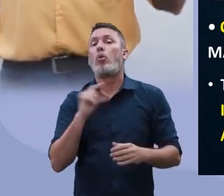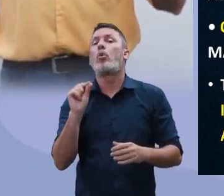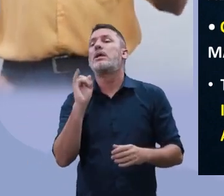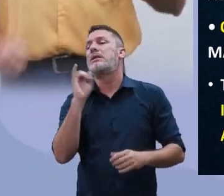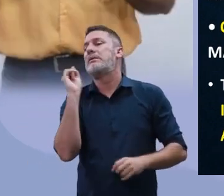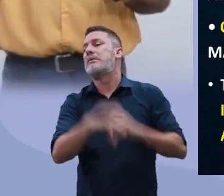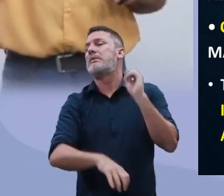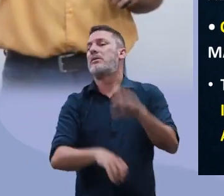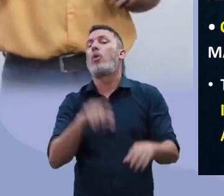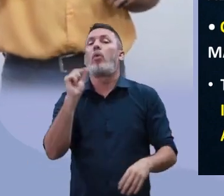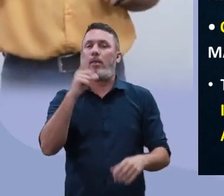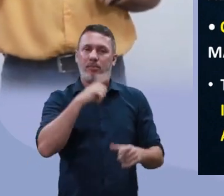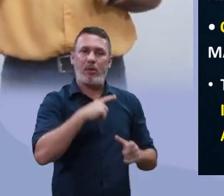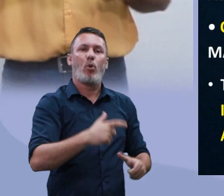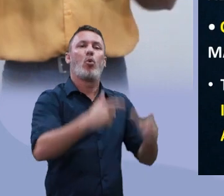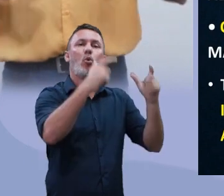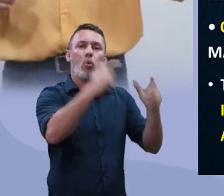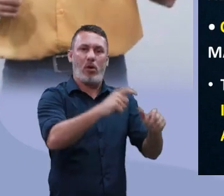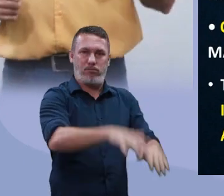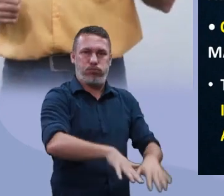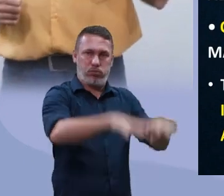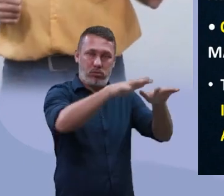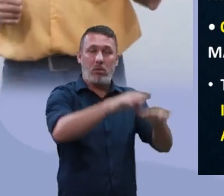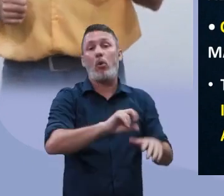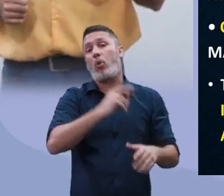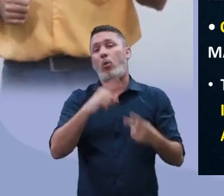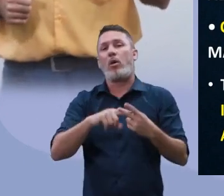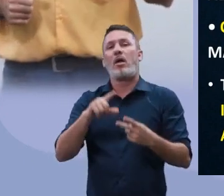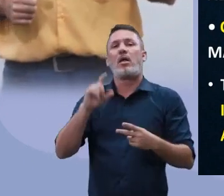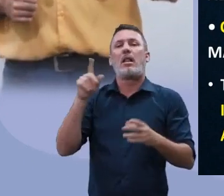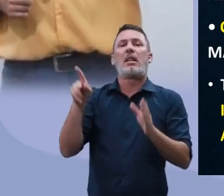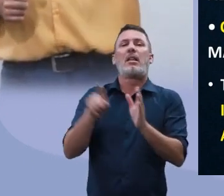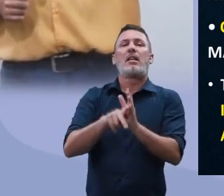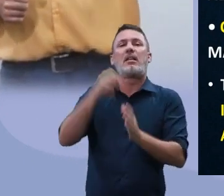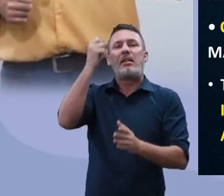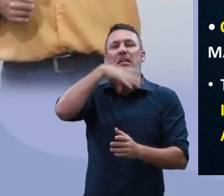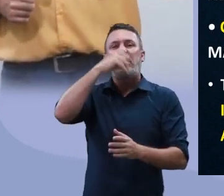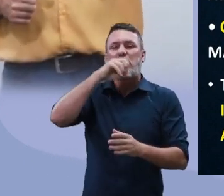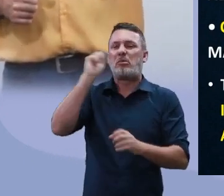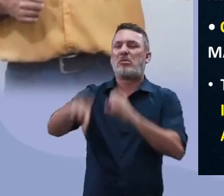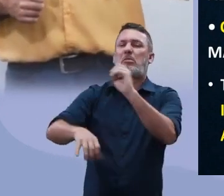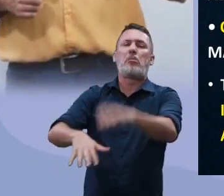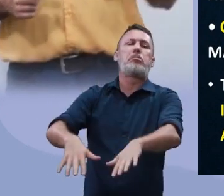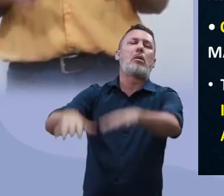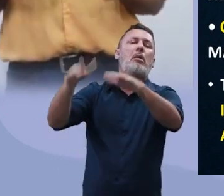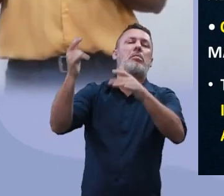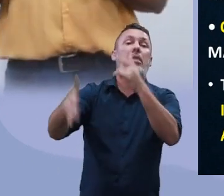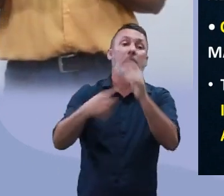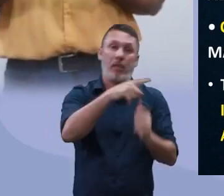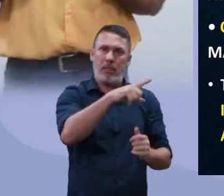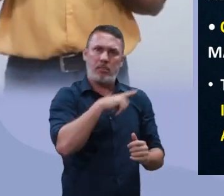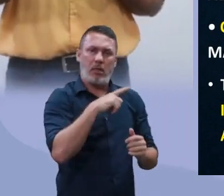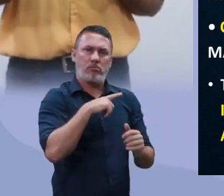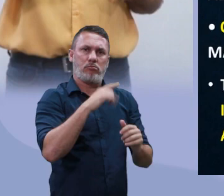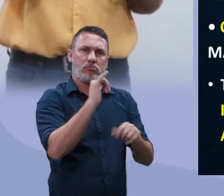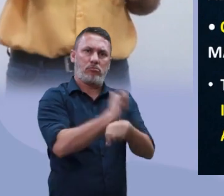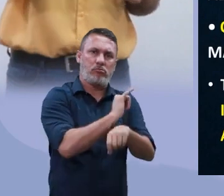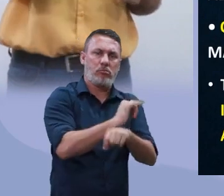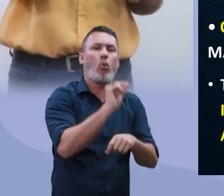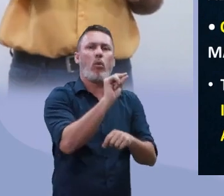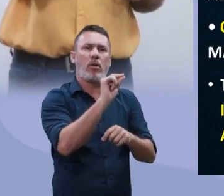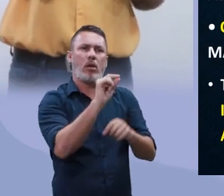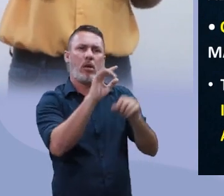na atualidade, ele tem dois destinos, ou aterro sanitário ou os lixões. Até um tempo atrás, havia a questão do descarte e